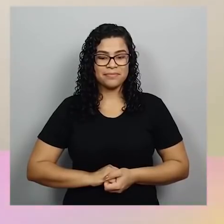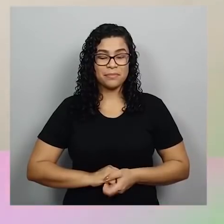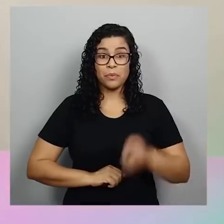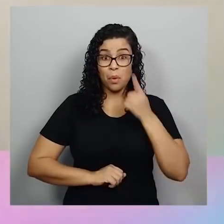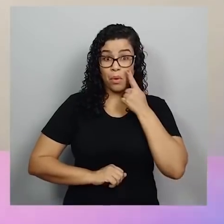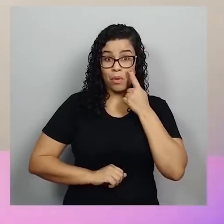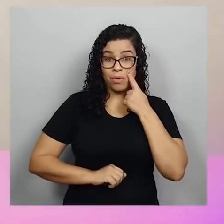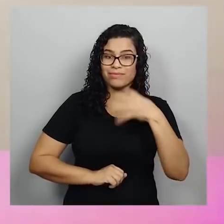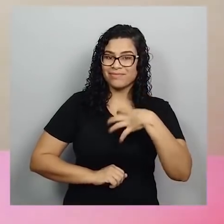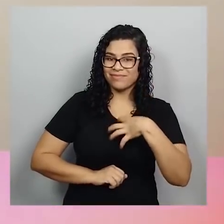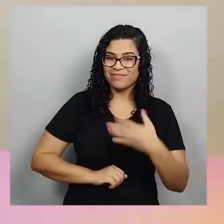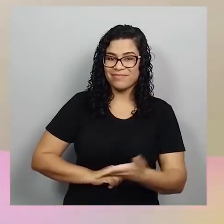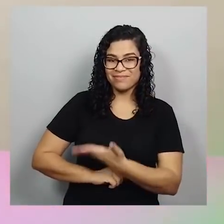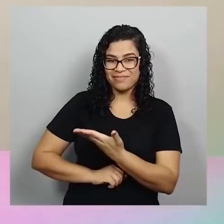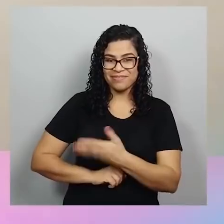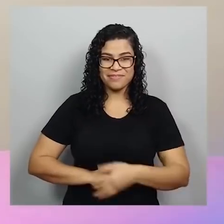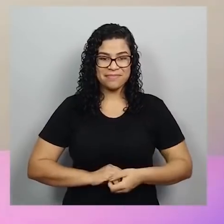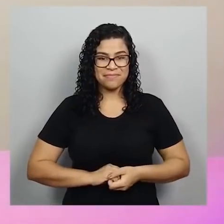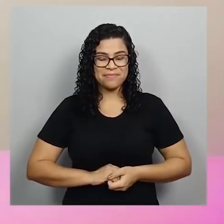Prontinho. Olhem só como ficou.